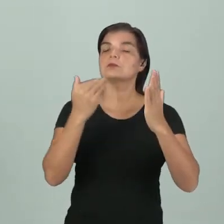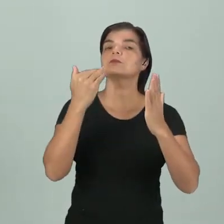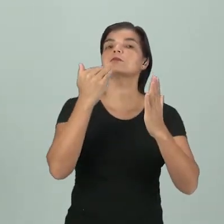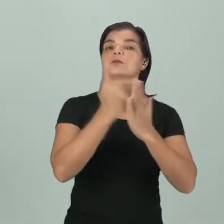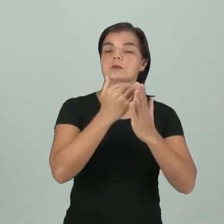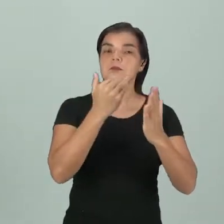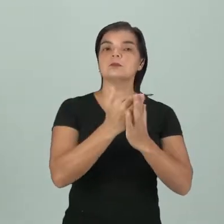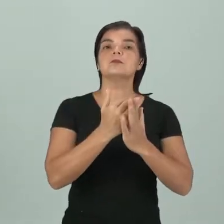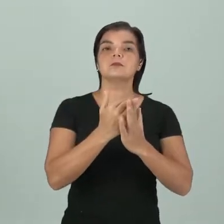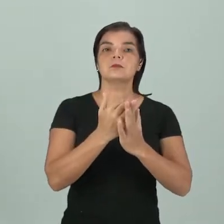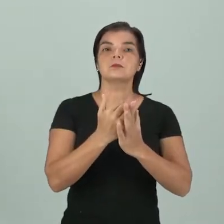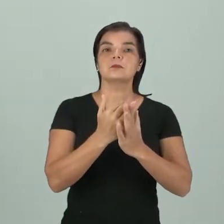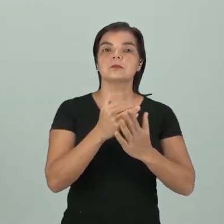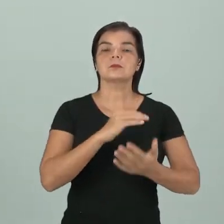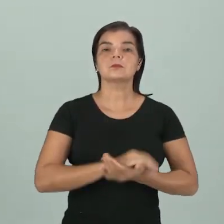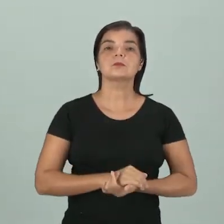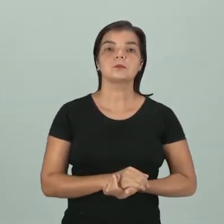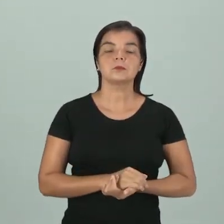ter uma